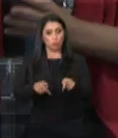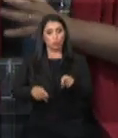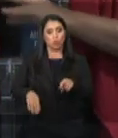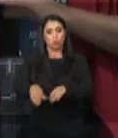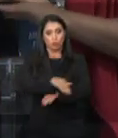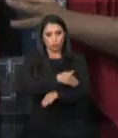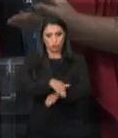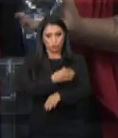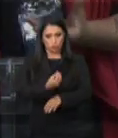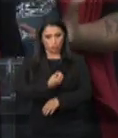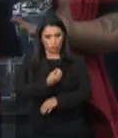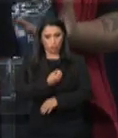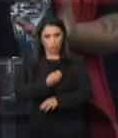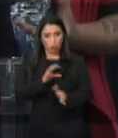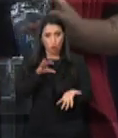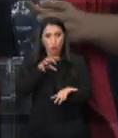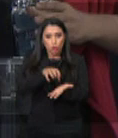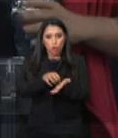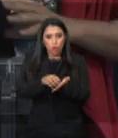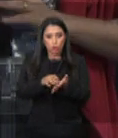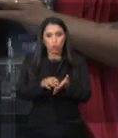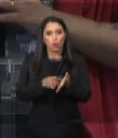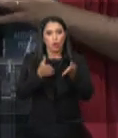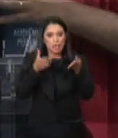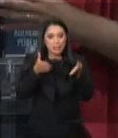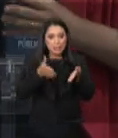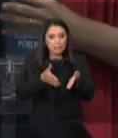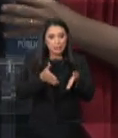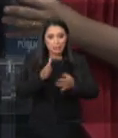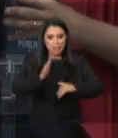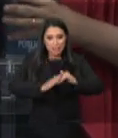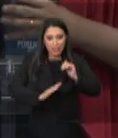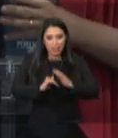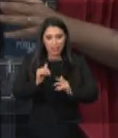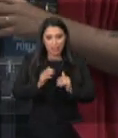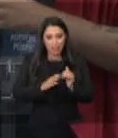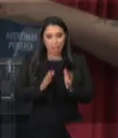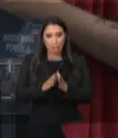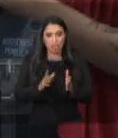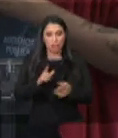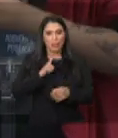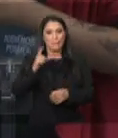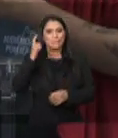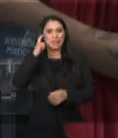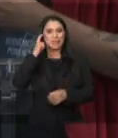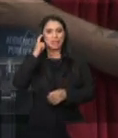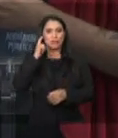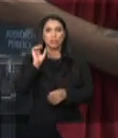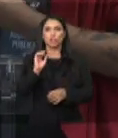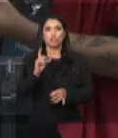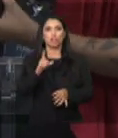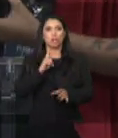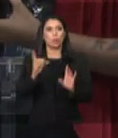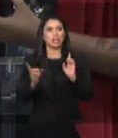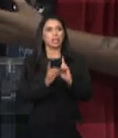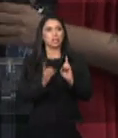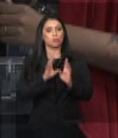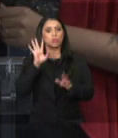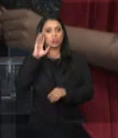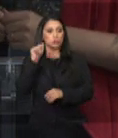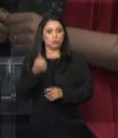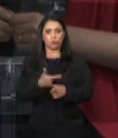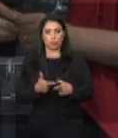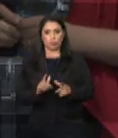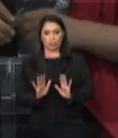especializado de populações de rua que vinha de um modelo bastante equivocado de uma ideia que bastava um núcleo de atendimento para resolver esse